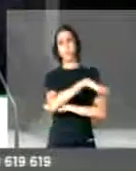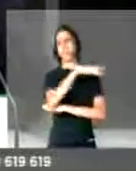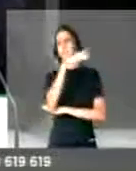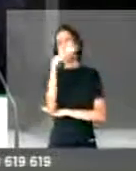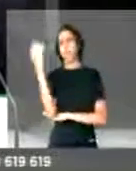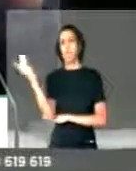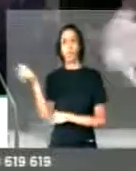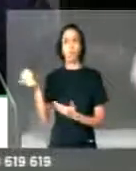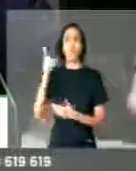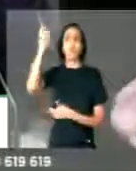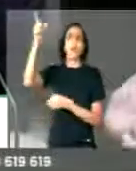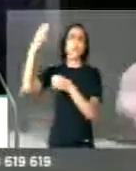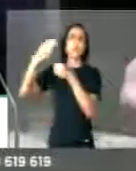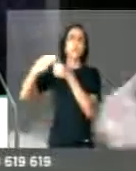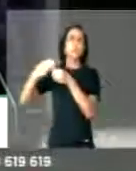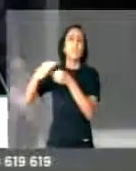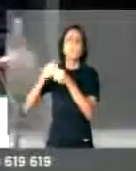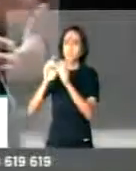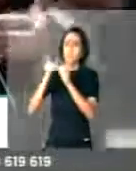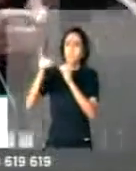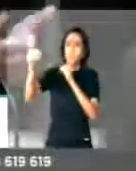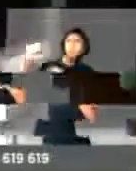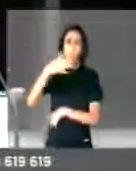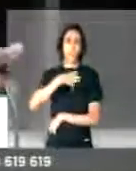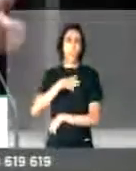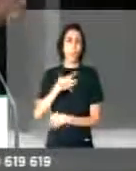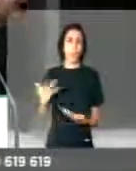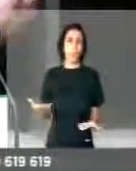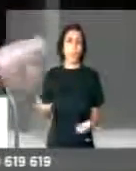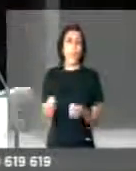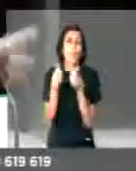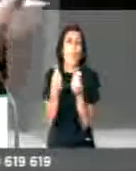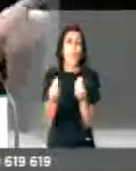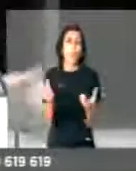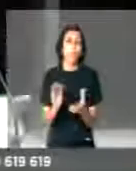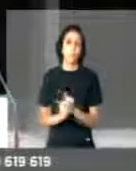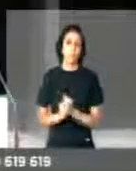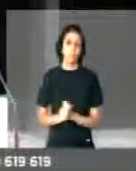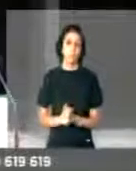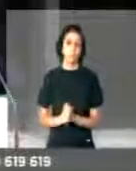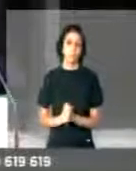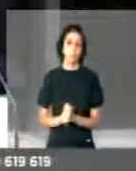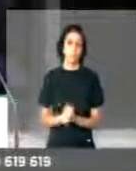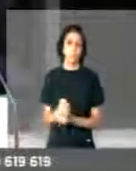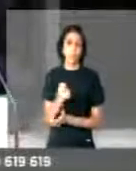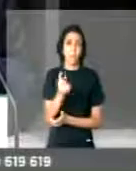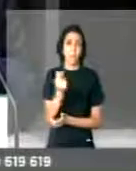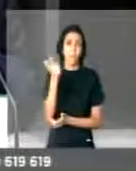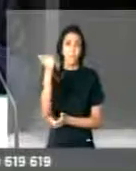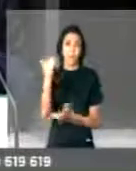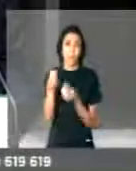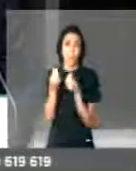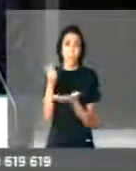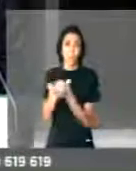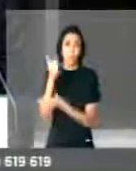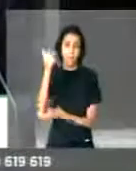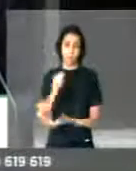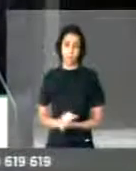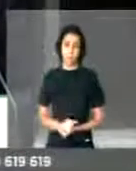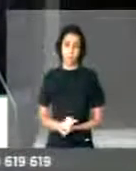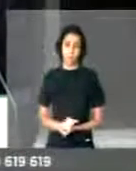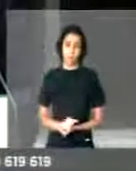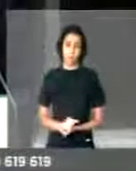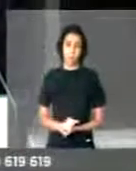no município de Xorroxó, na Bahia, que não tem as condições financeiras para tal.